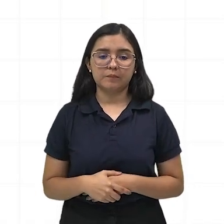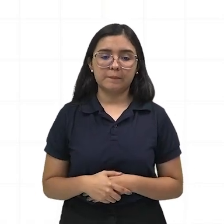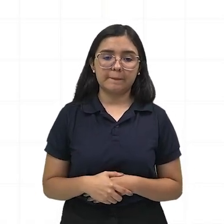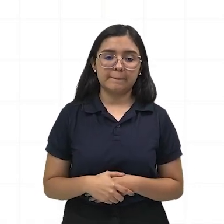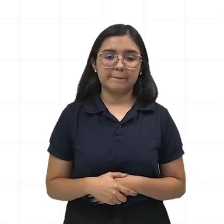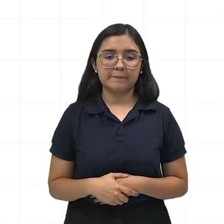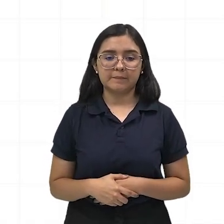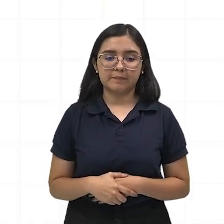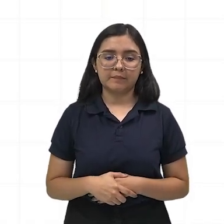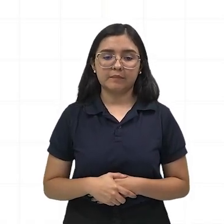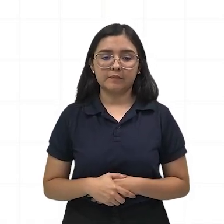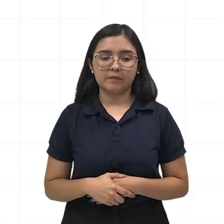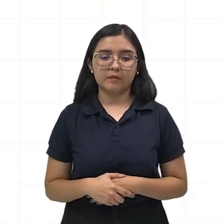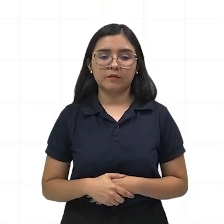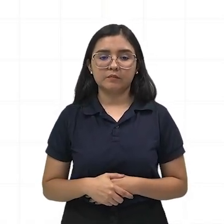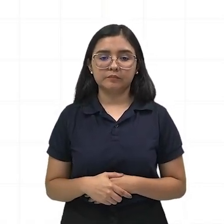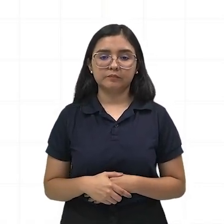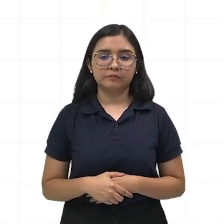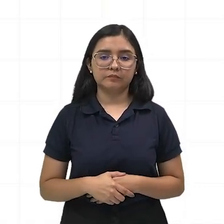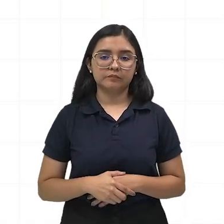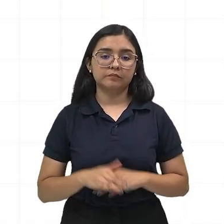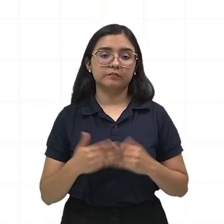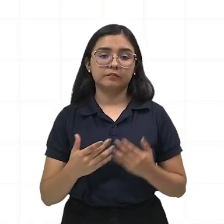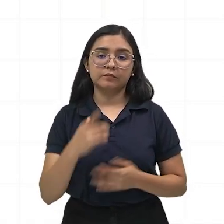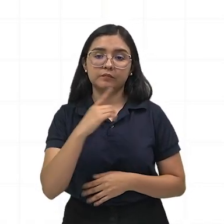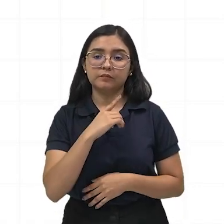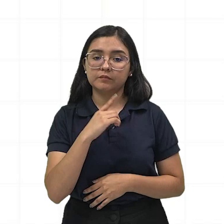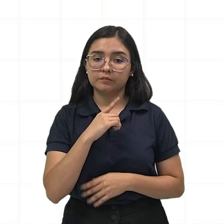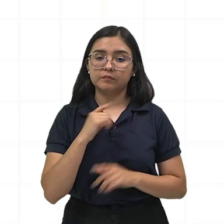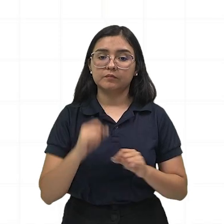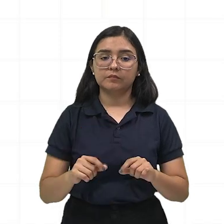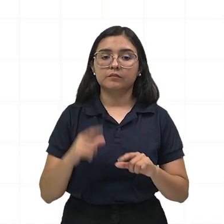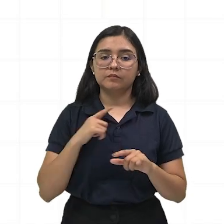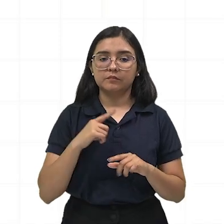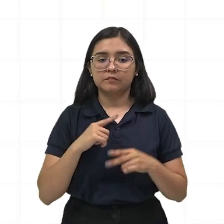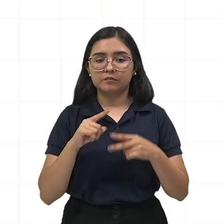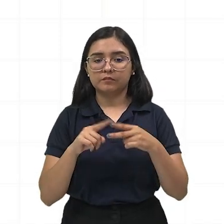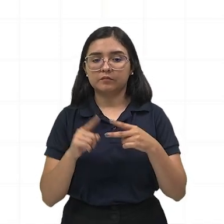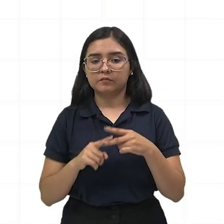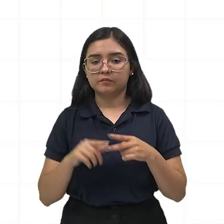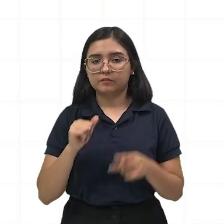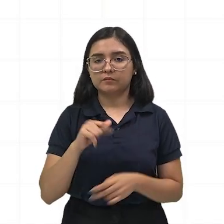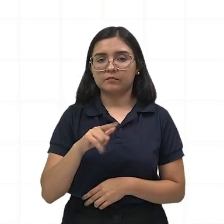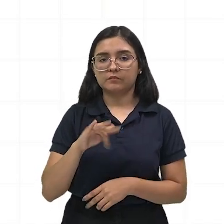uma rotação. E aí nós temos aqui um ângulo alfa.